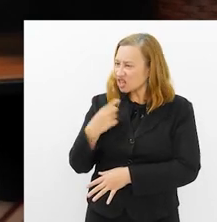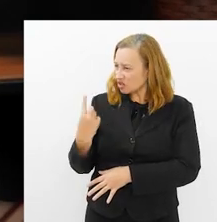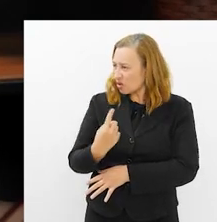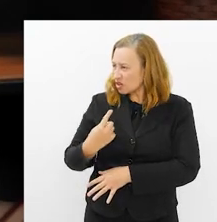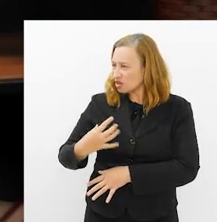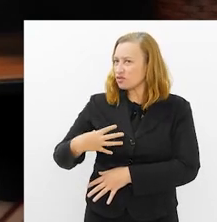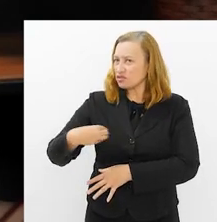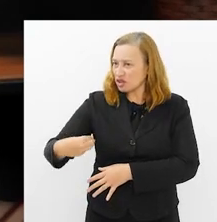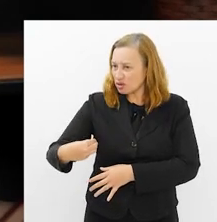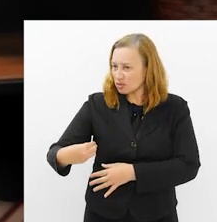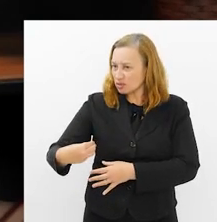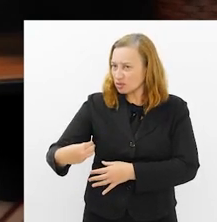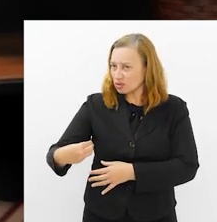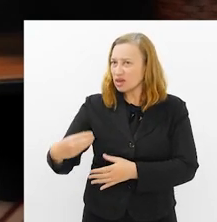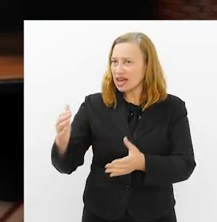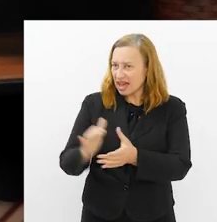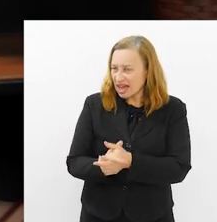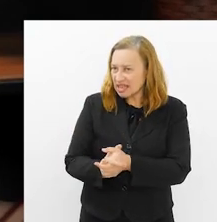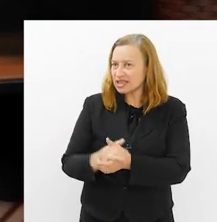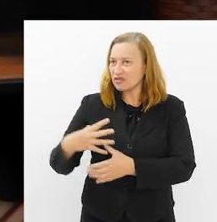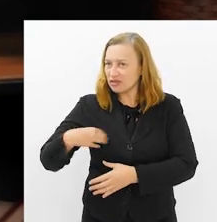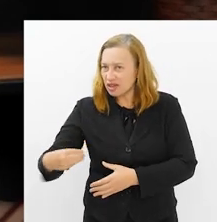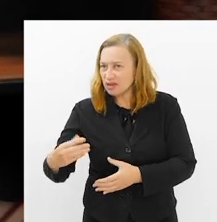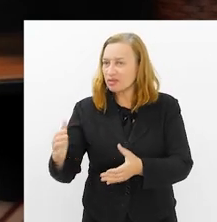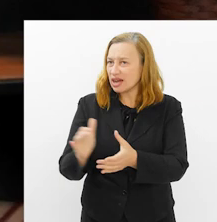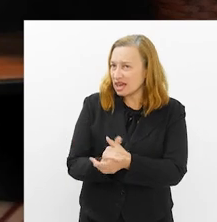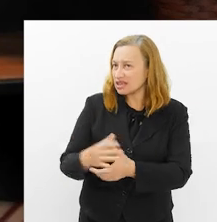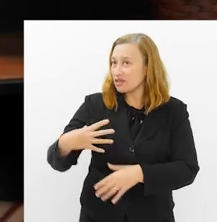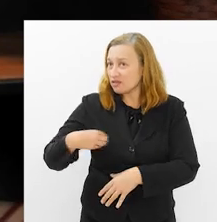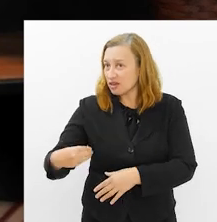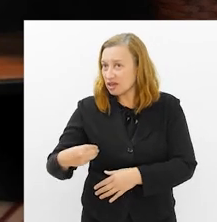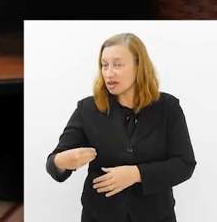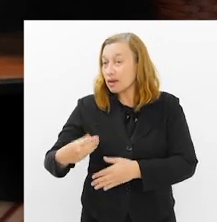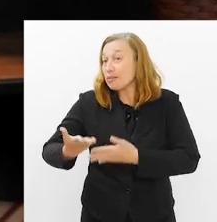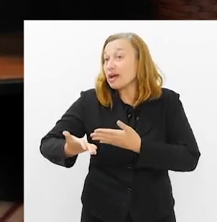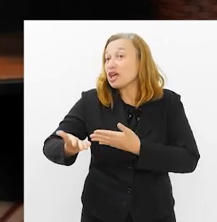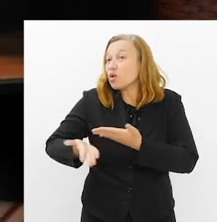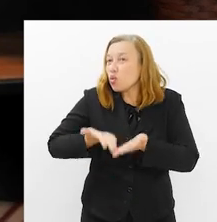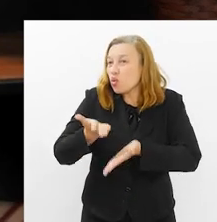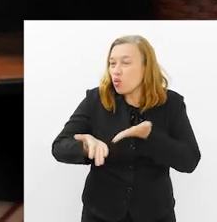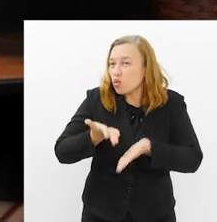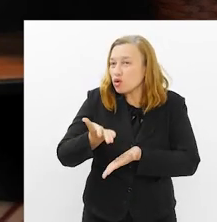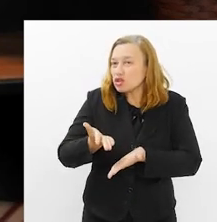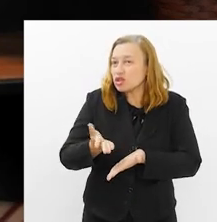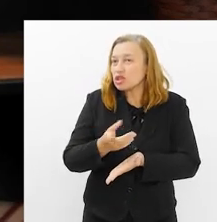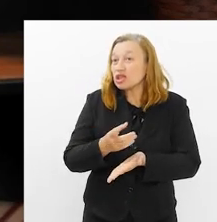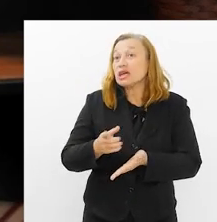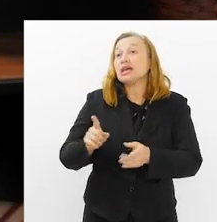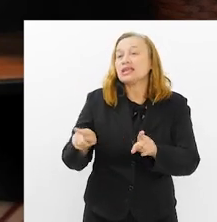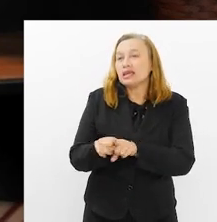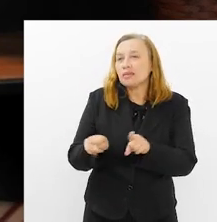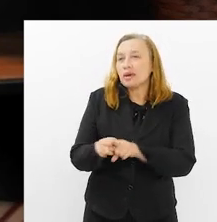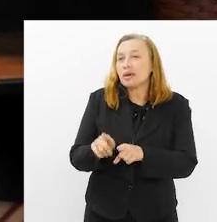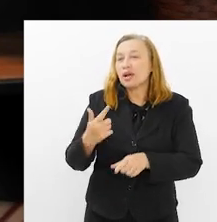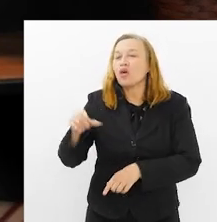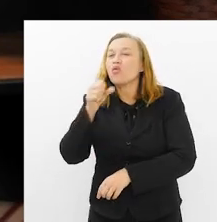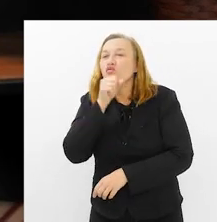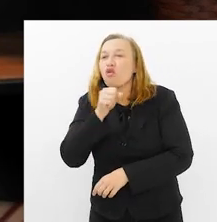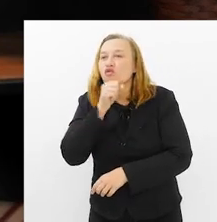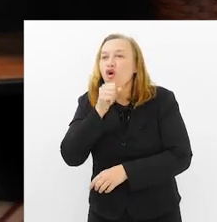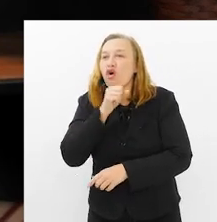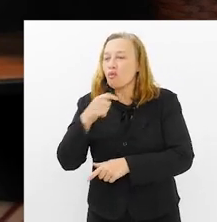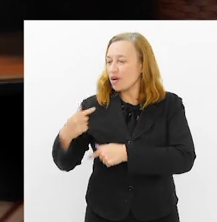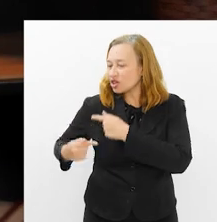nós tenhamos filhos, né, para que sejam, cuidem de nós, mas também para que elas que sejam avós, para